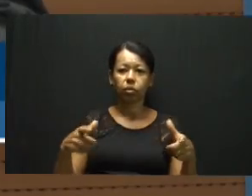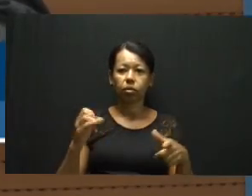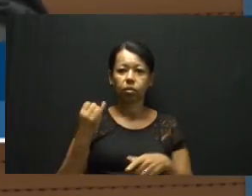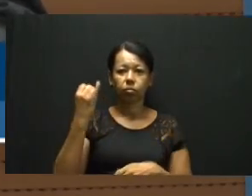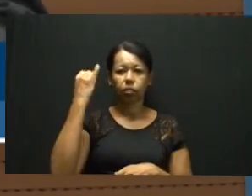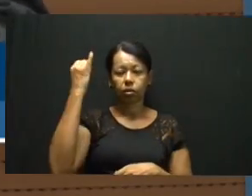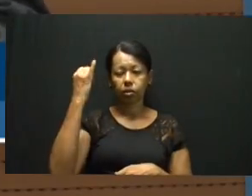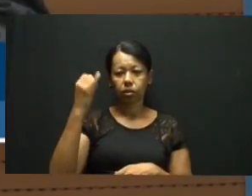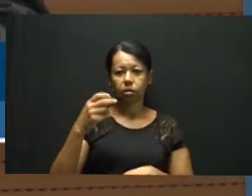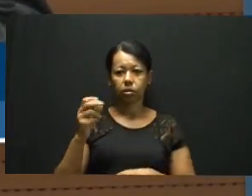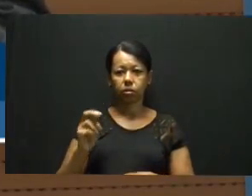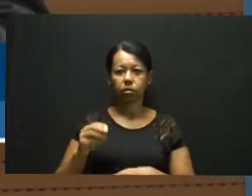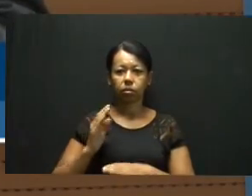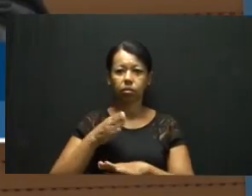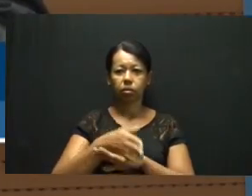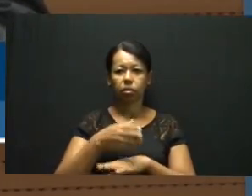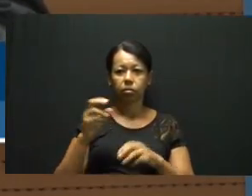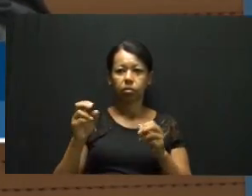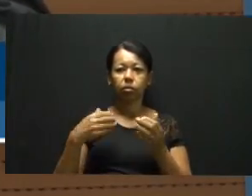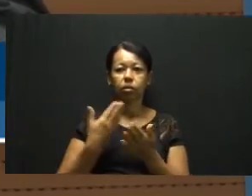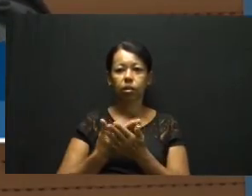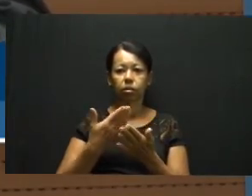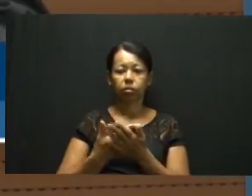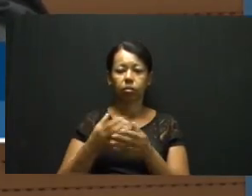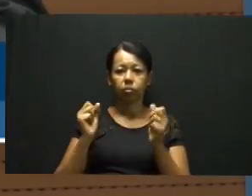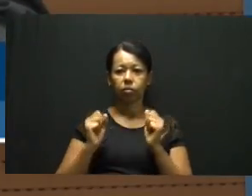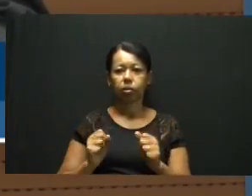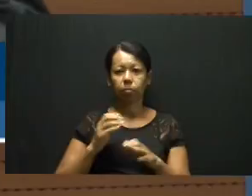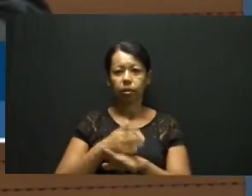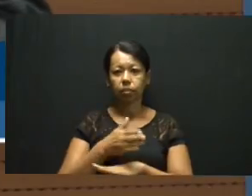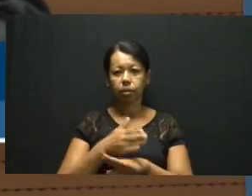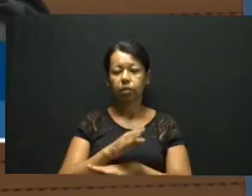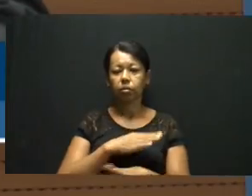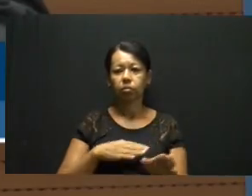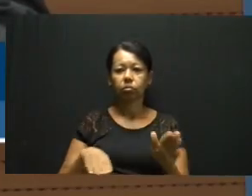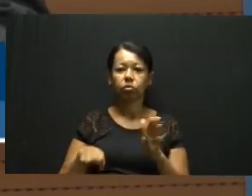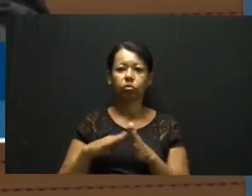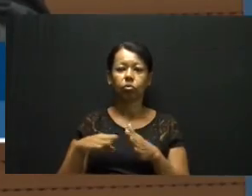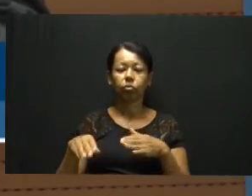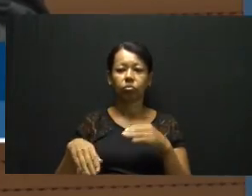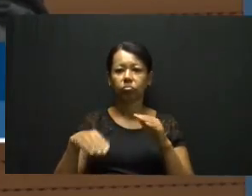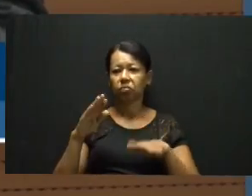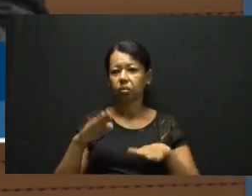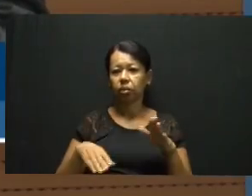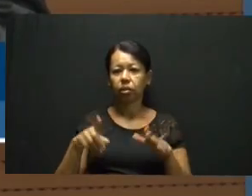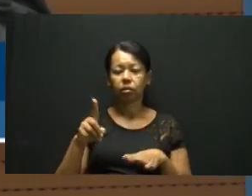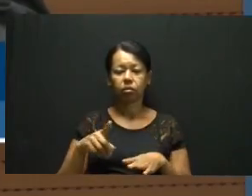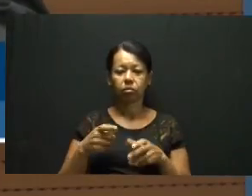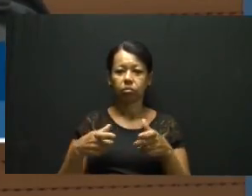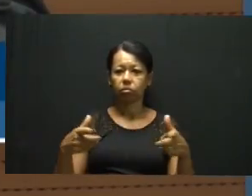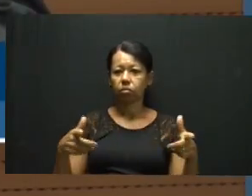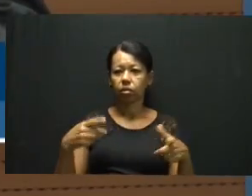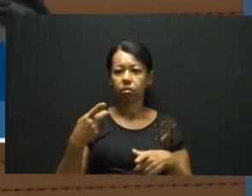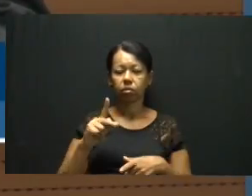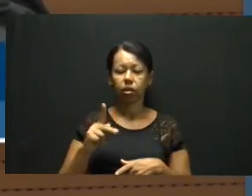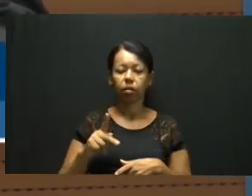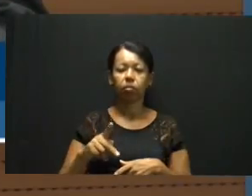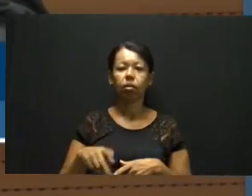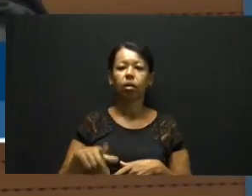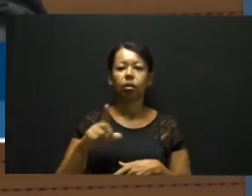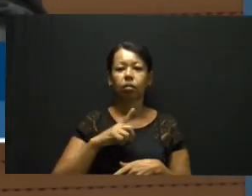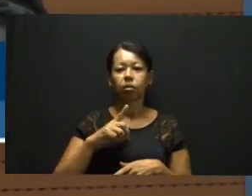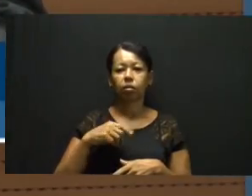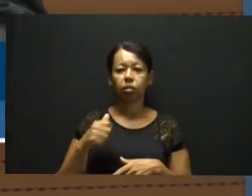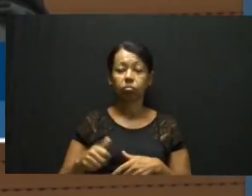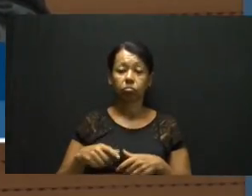importância no contexto escolar, por possibilitar a participação de todos, independente de seu atual desenvolvimento motor, e por se caracterizar como sendo